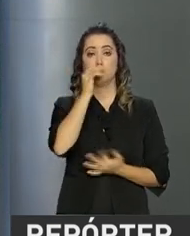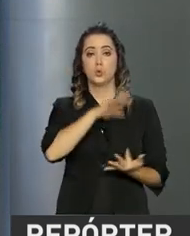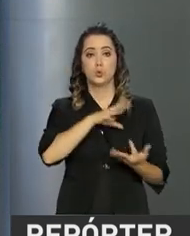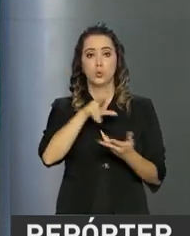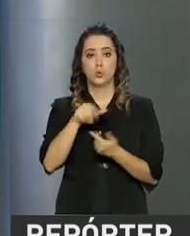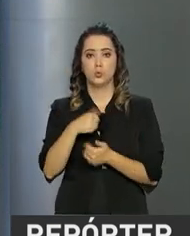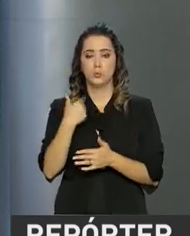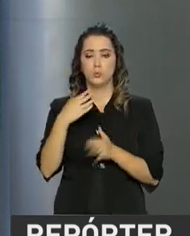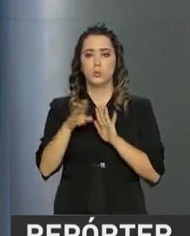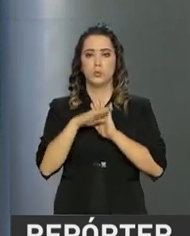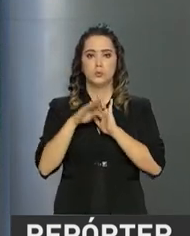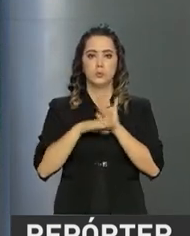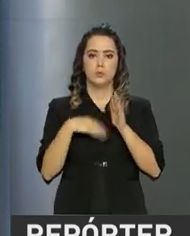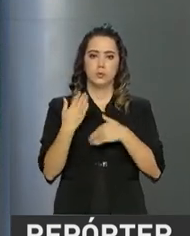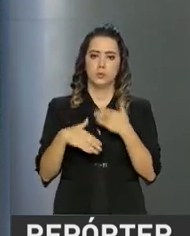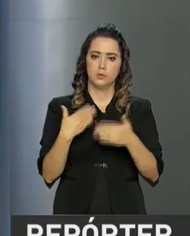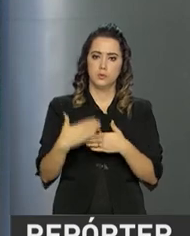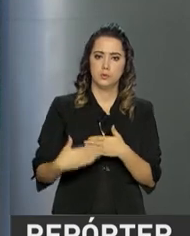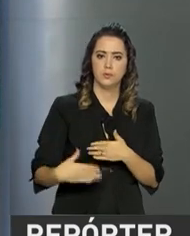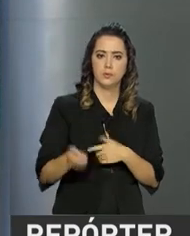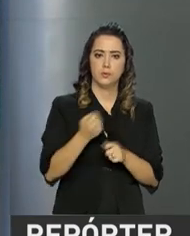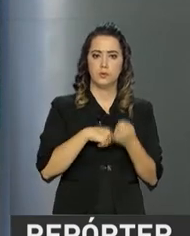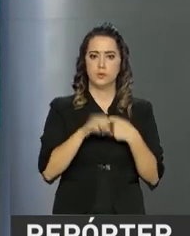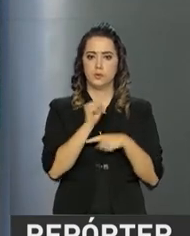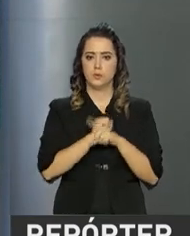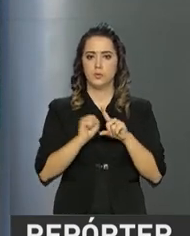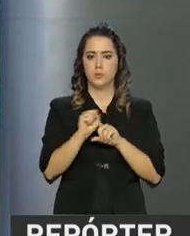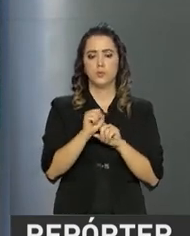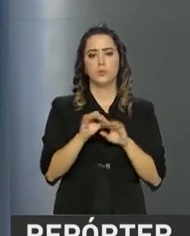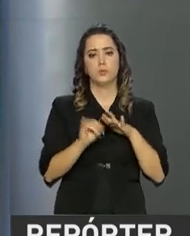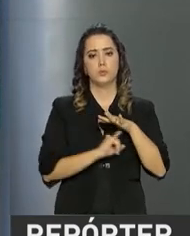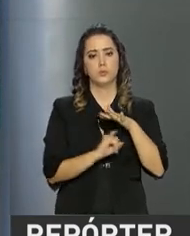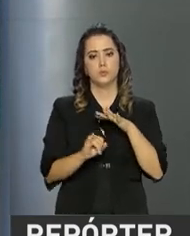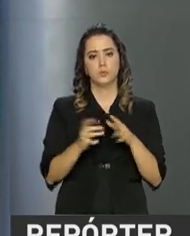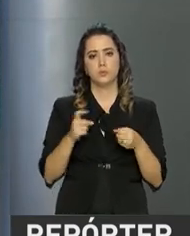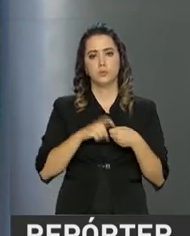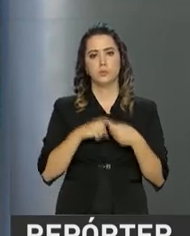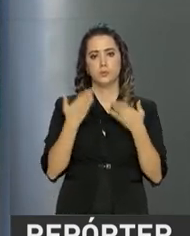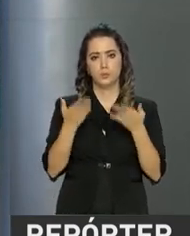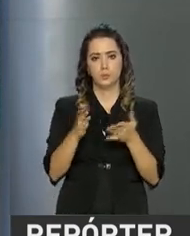projetos de desenvolvimento econômico, social e institucional. Eu